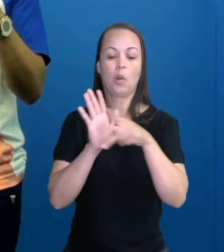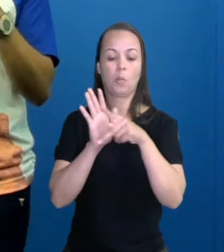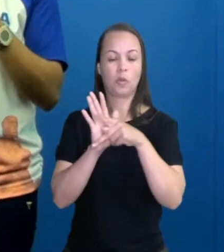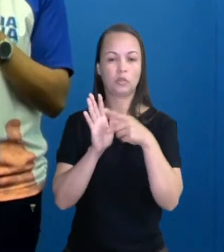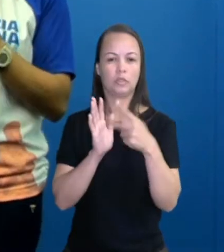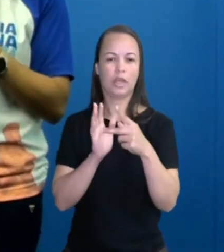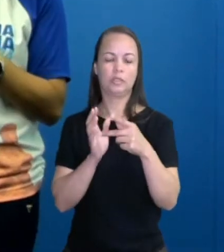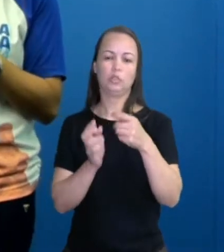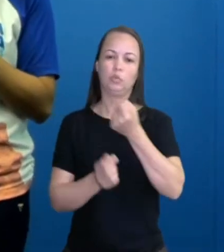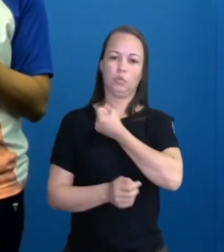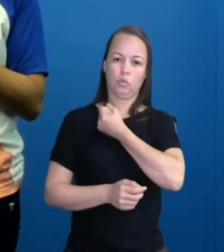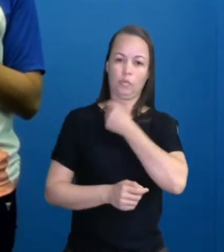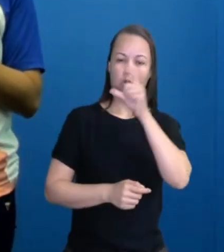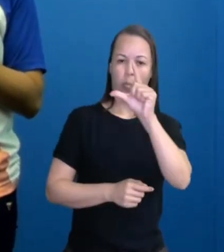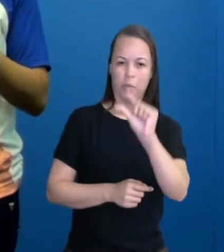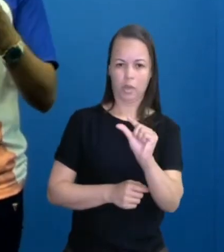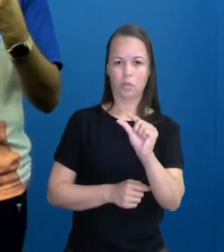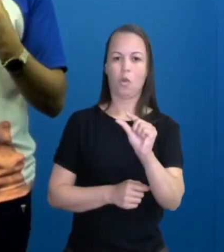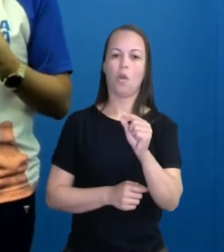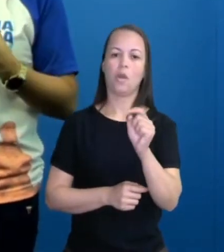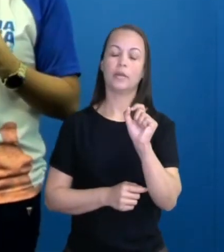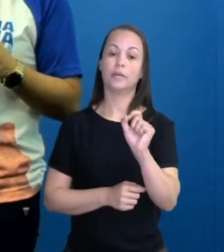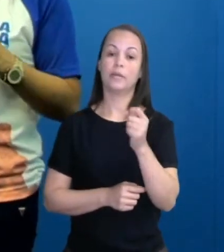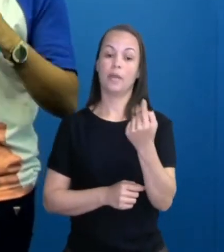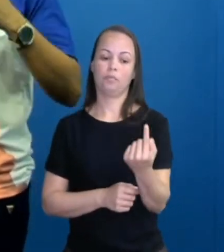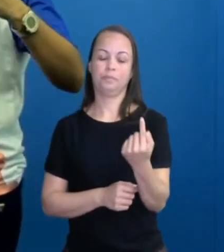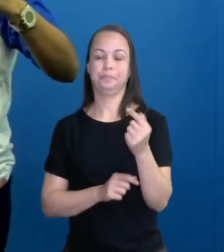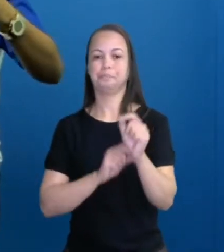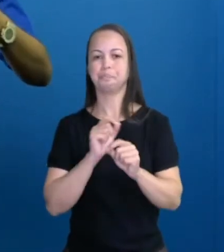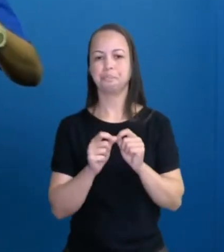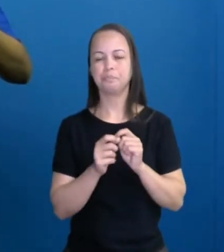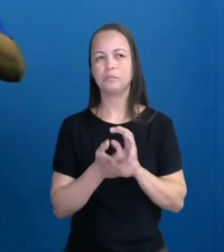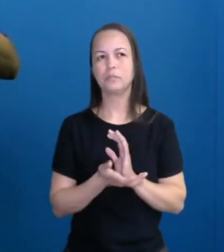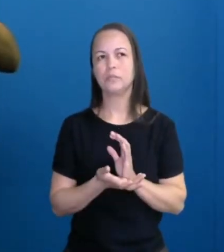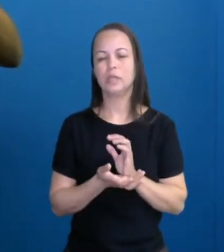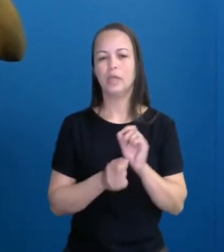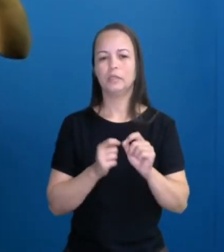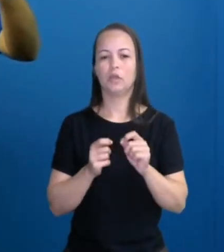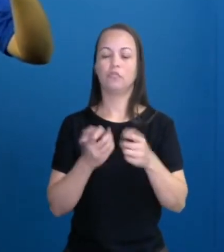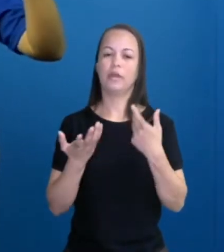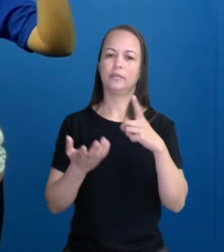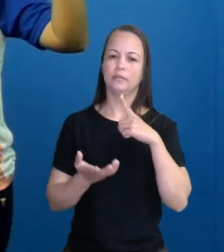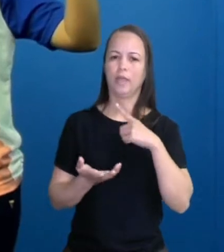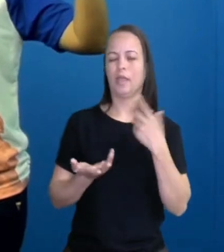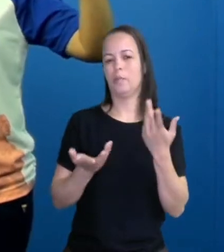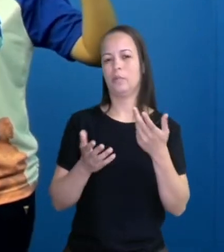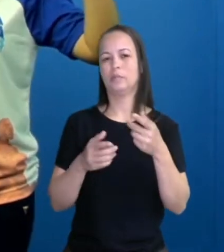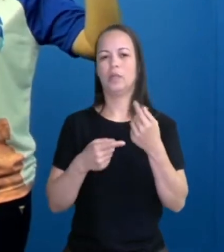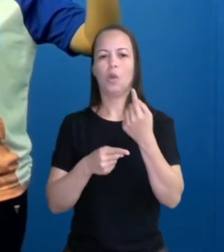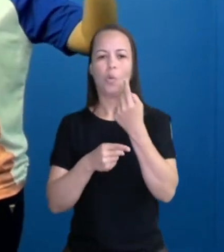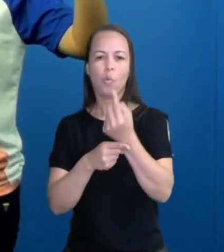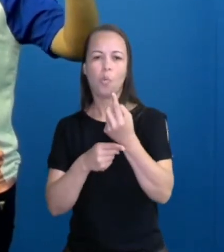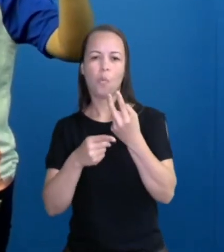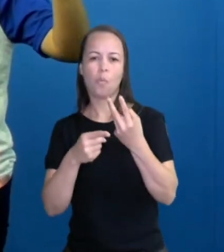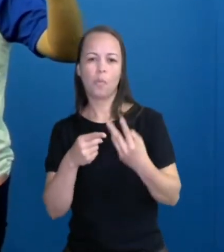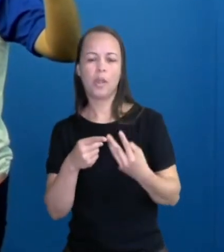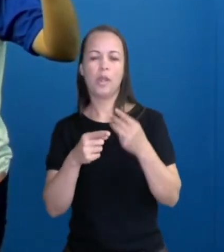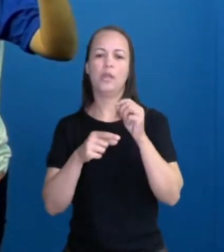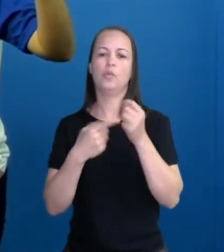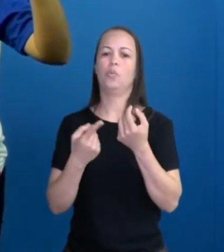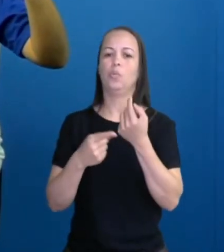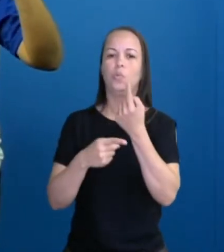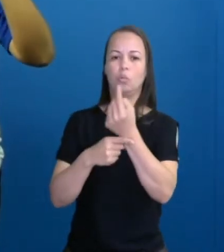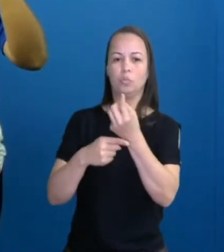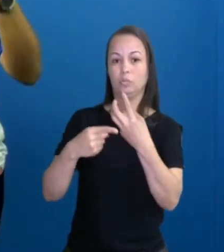proporcionalidade vai ser um número menor do que 1, né? Já que vai estar diminuindo. Então, a gente vai ter a constante de proporcionalidade 1/2, 1/3, 1/10, dizendo